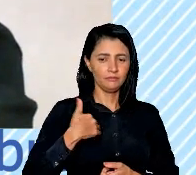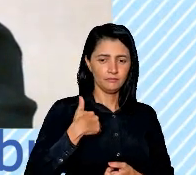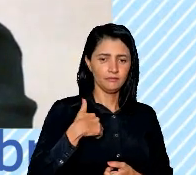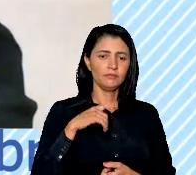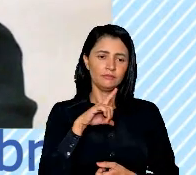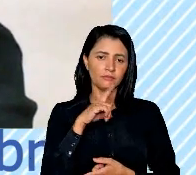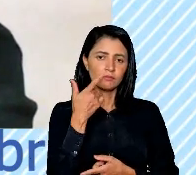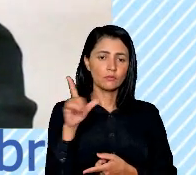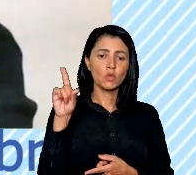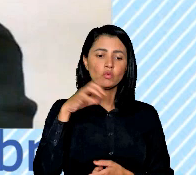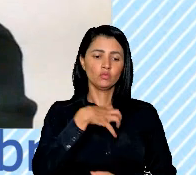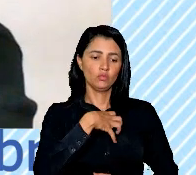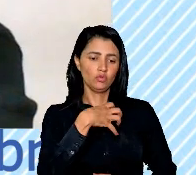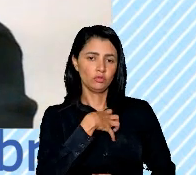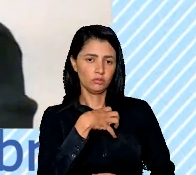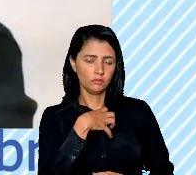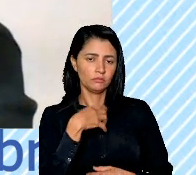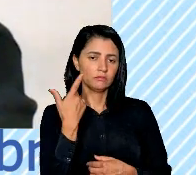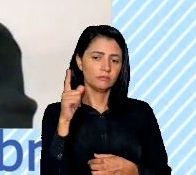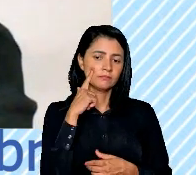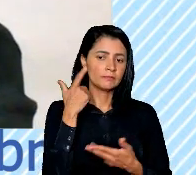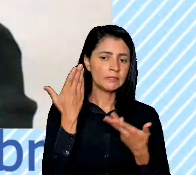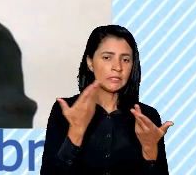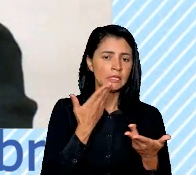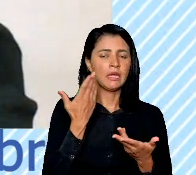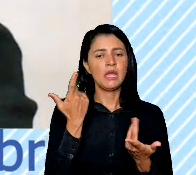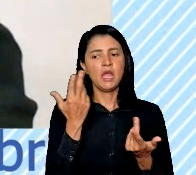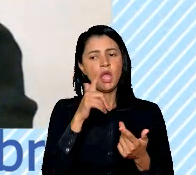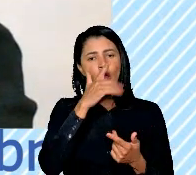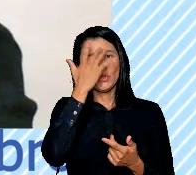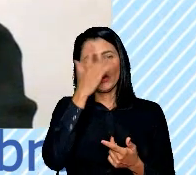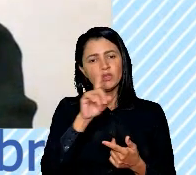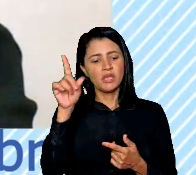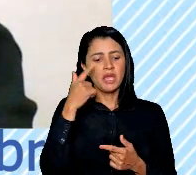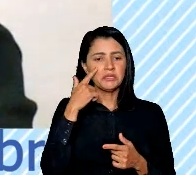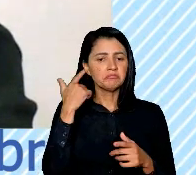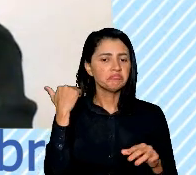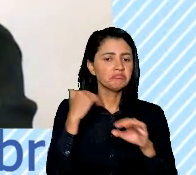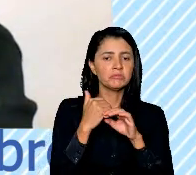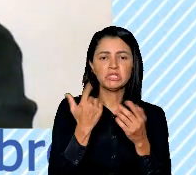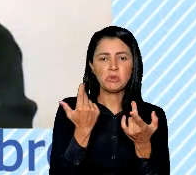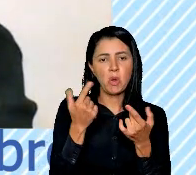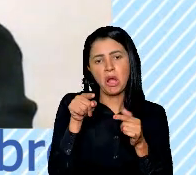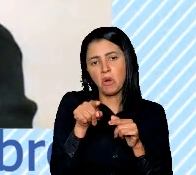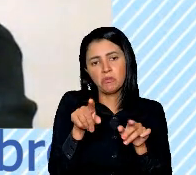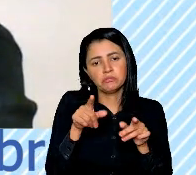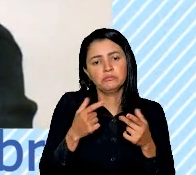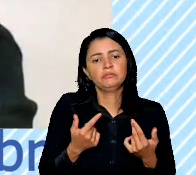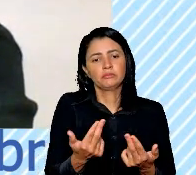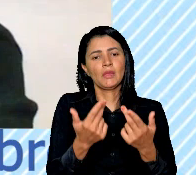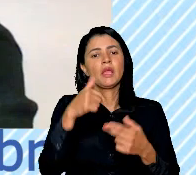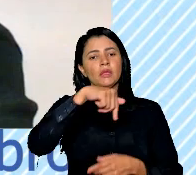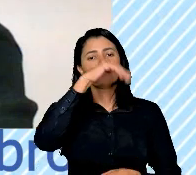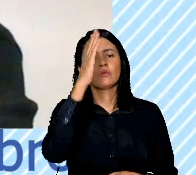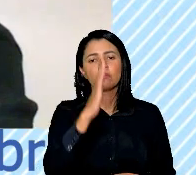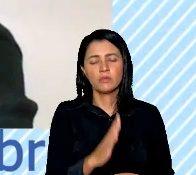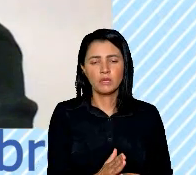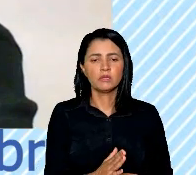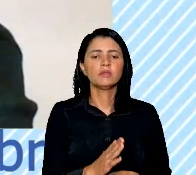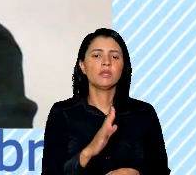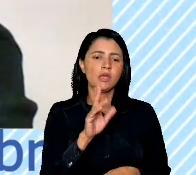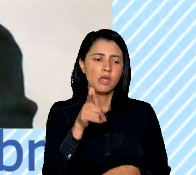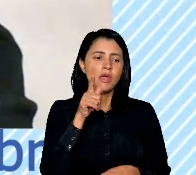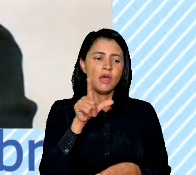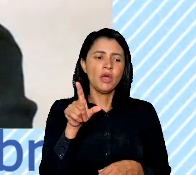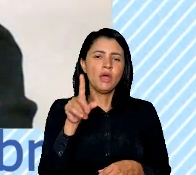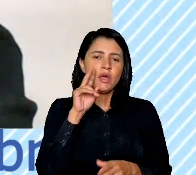uma outra forma de tratar essa questão. Eu não sei se eles chegaram à paridade. No Brasil, deixa eu até ler de novo